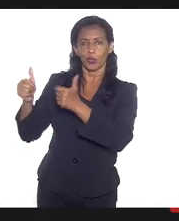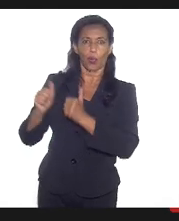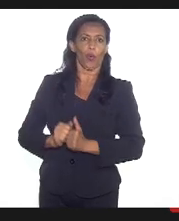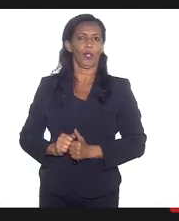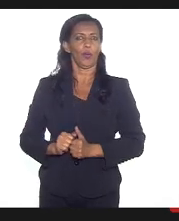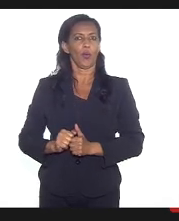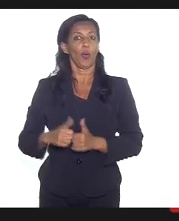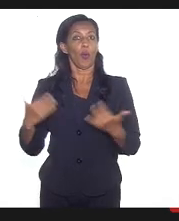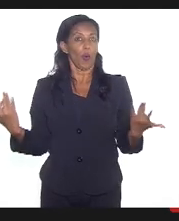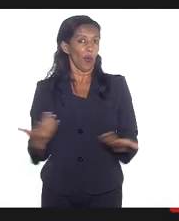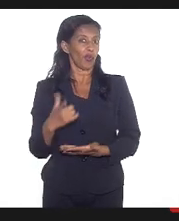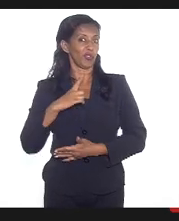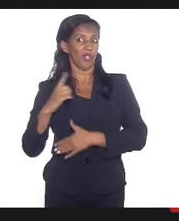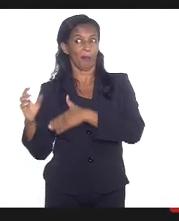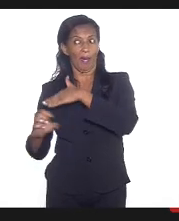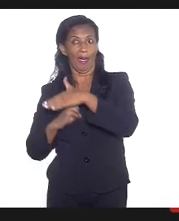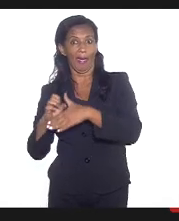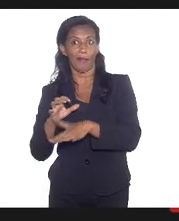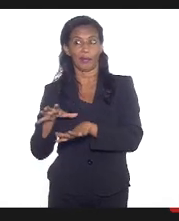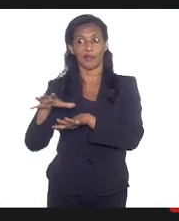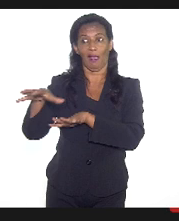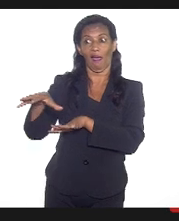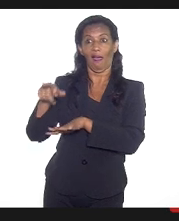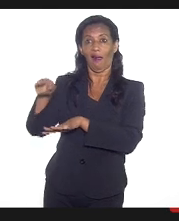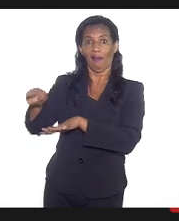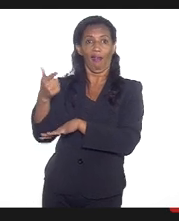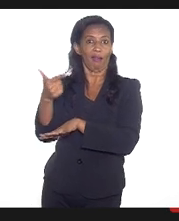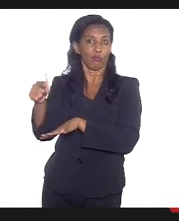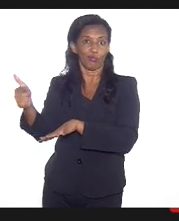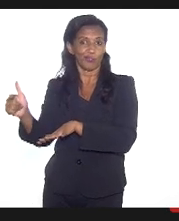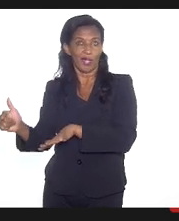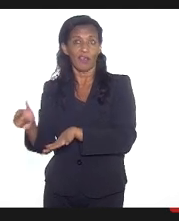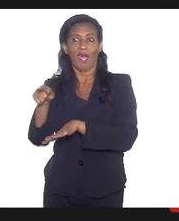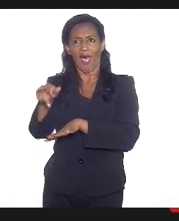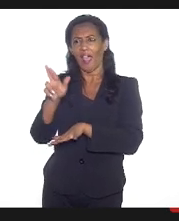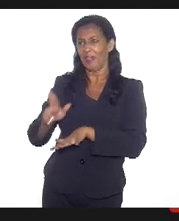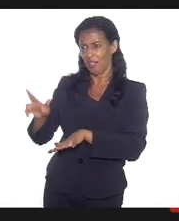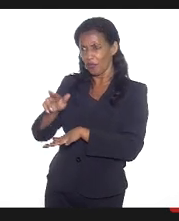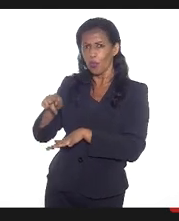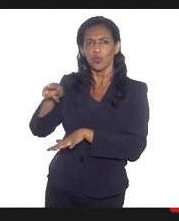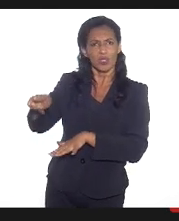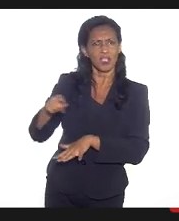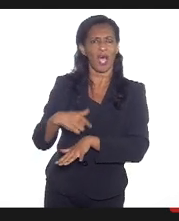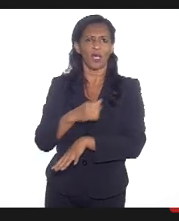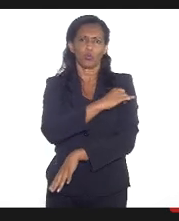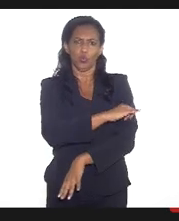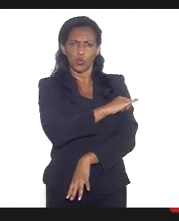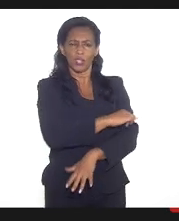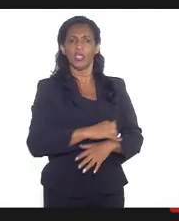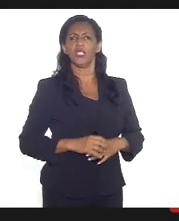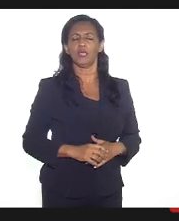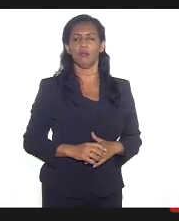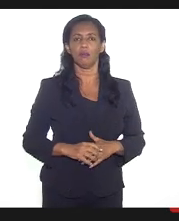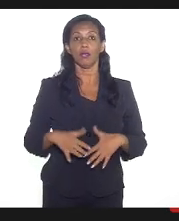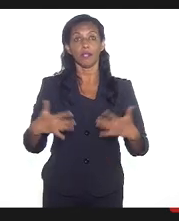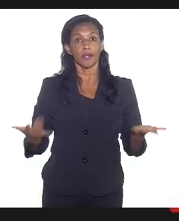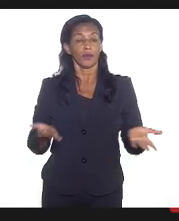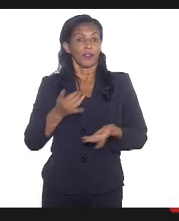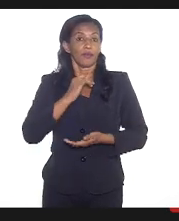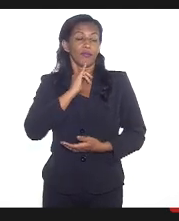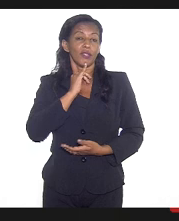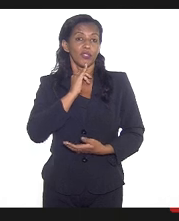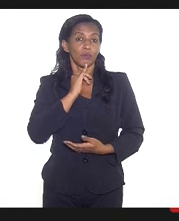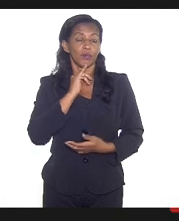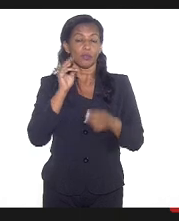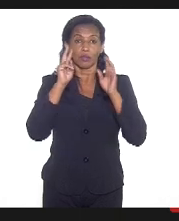várias empresas envolvidas aqui, ó, não foi utilizado definitivamente aqui, não, foi usado definitivamente sim no Rio de Janeiro. Então, infelizmente, o que